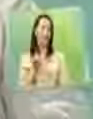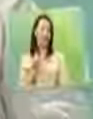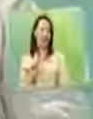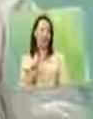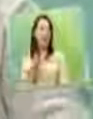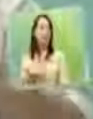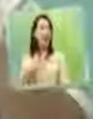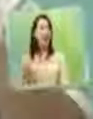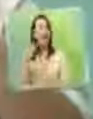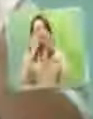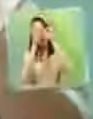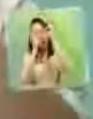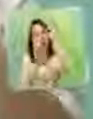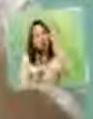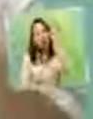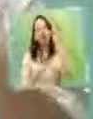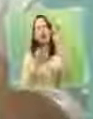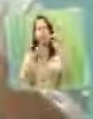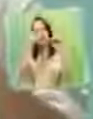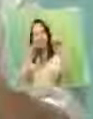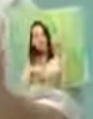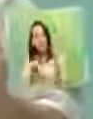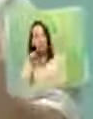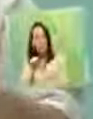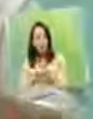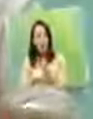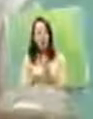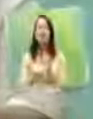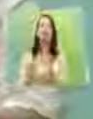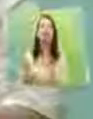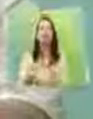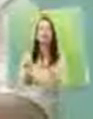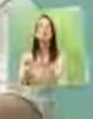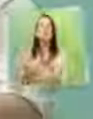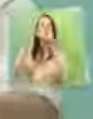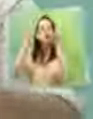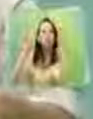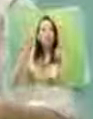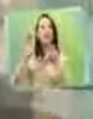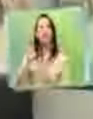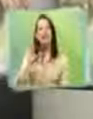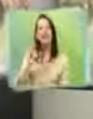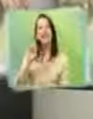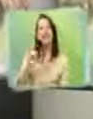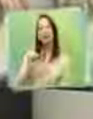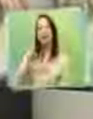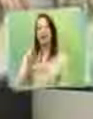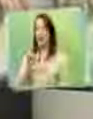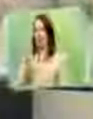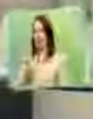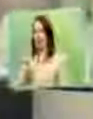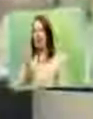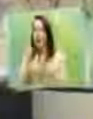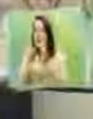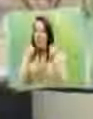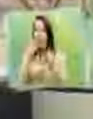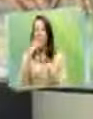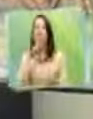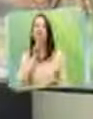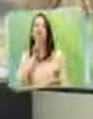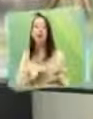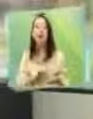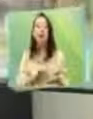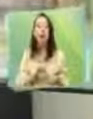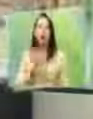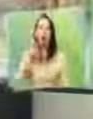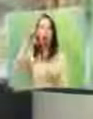texto, podia ligar a ideia de cidadania a quê? Ele não estava perguntando sobre o conceito moderno de cidadania que a gente trabalha, mas estava procurando